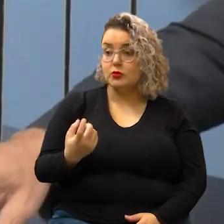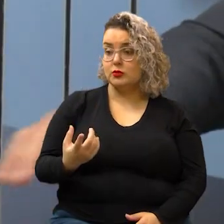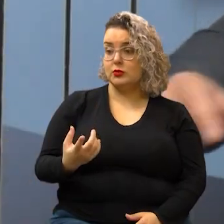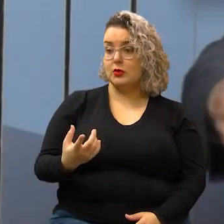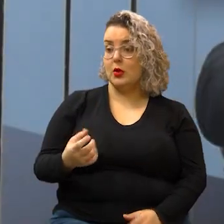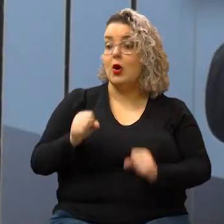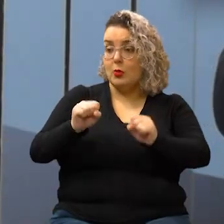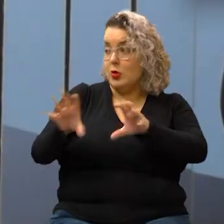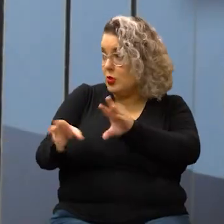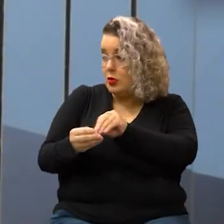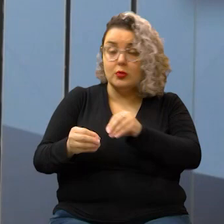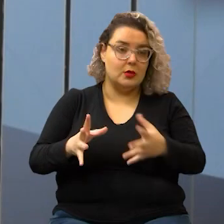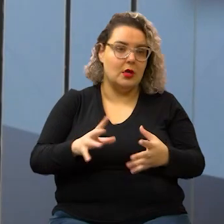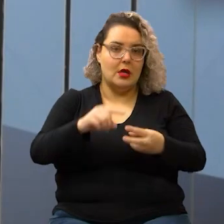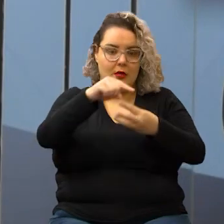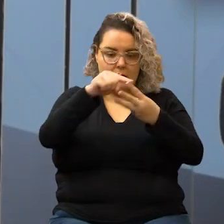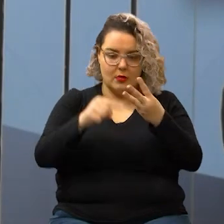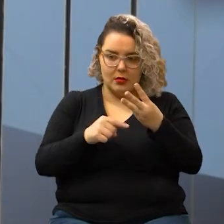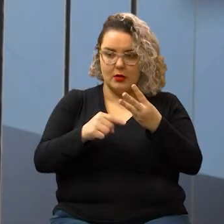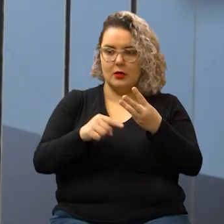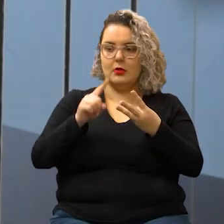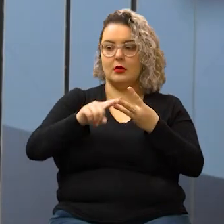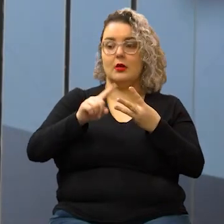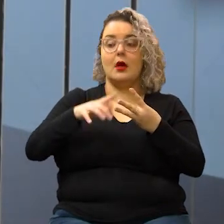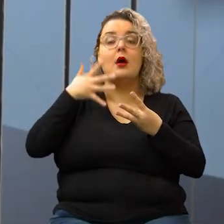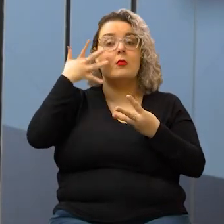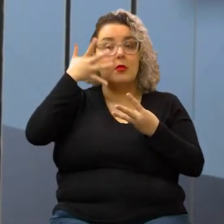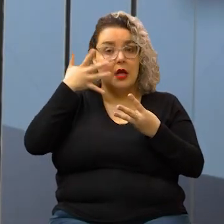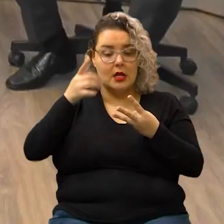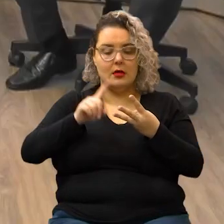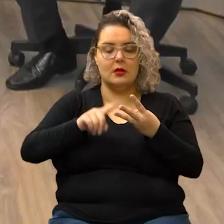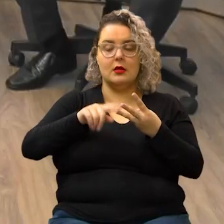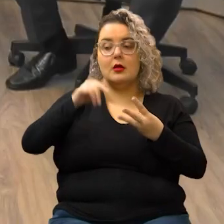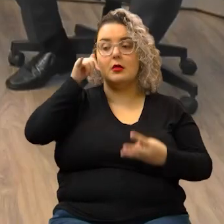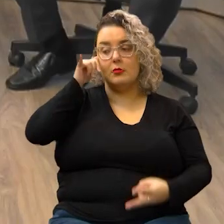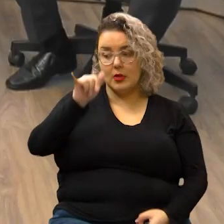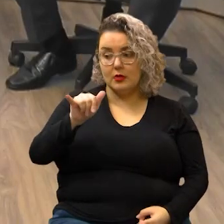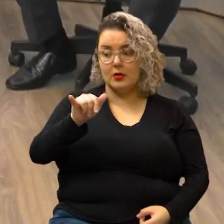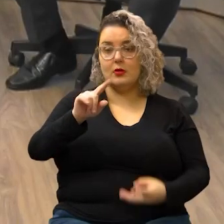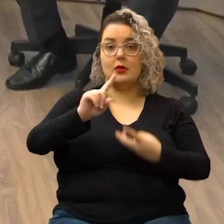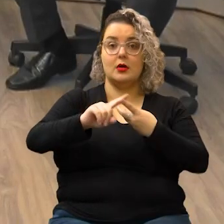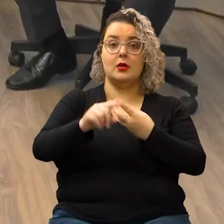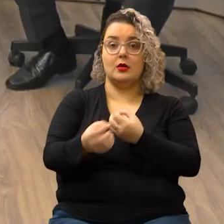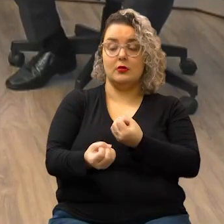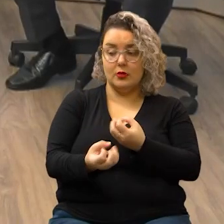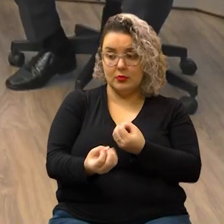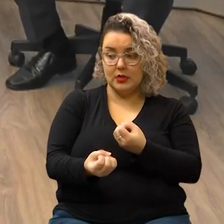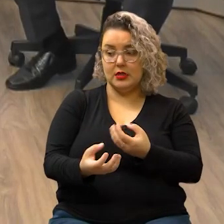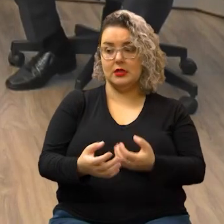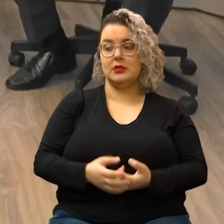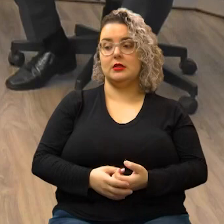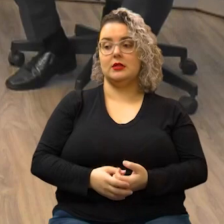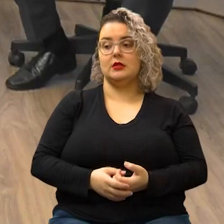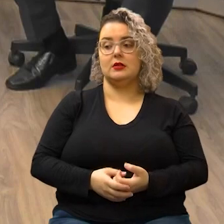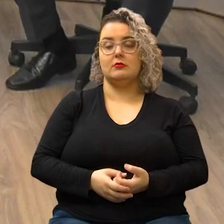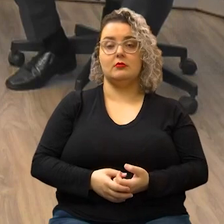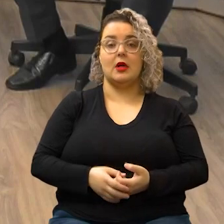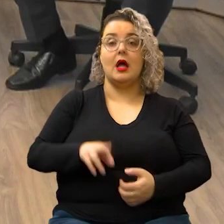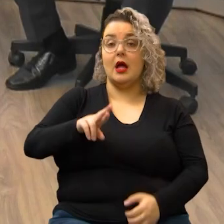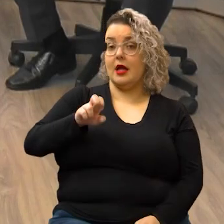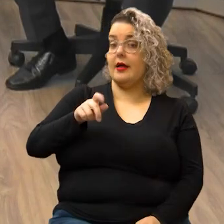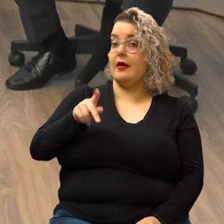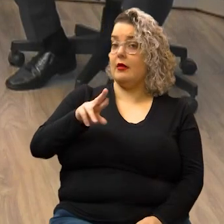aqui. concluir? Pois Que não, são pois 3 não, itens. claro. Palestra, prevenção, informação, a repressão,